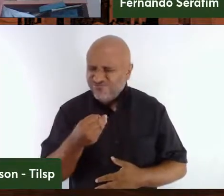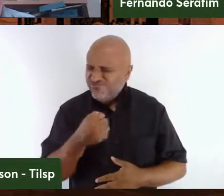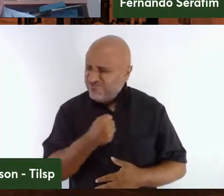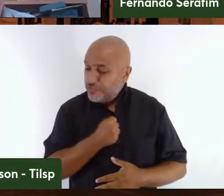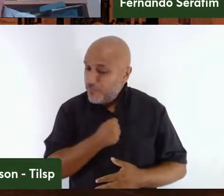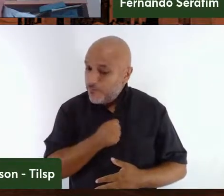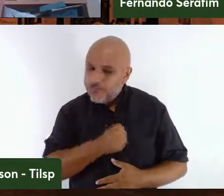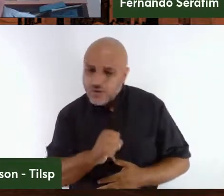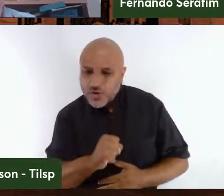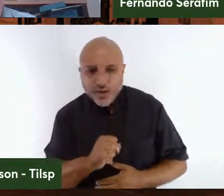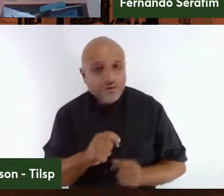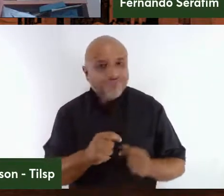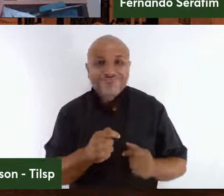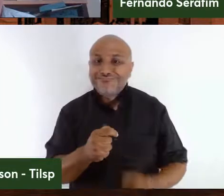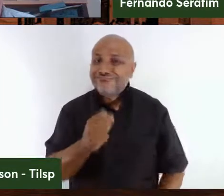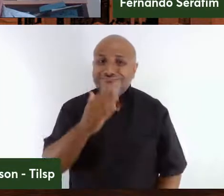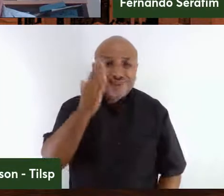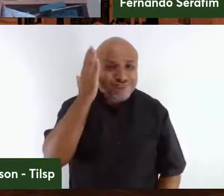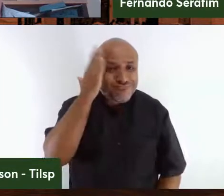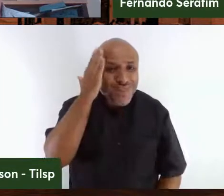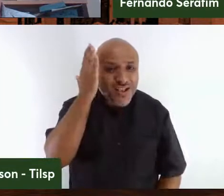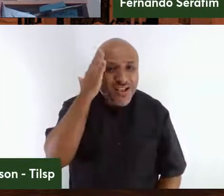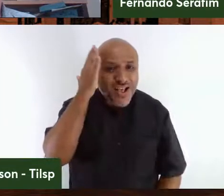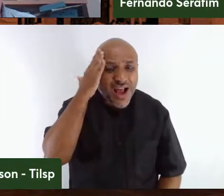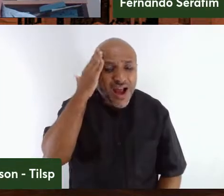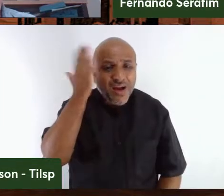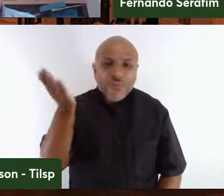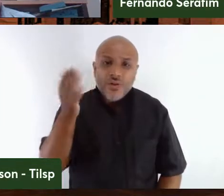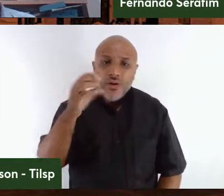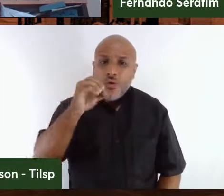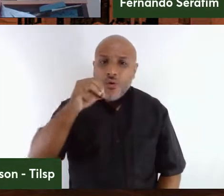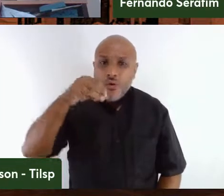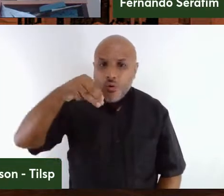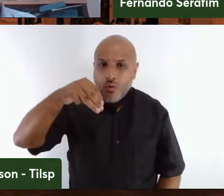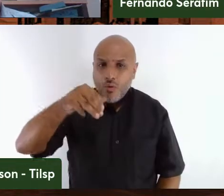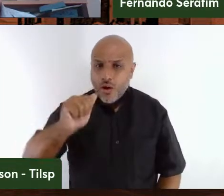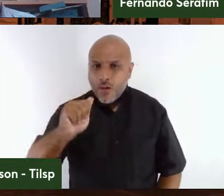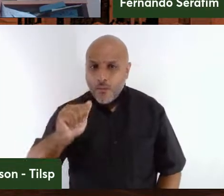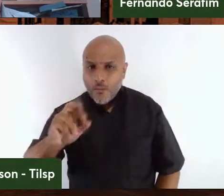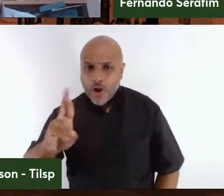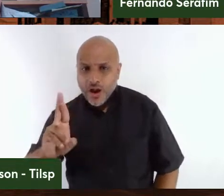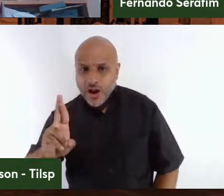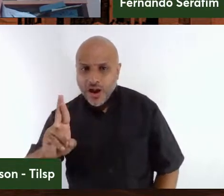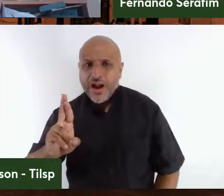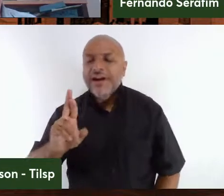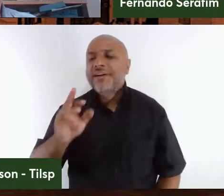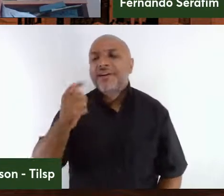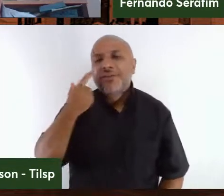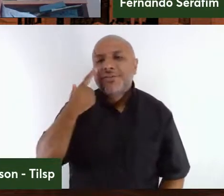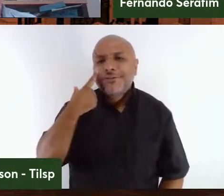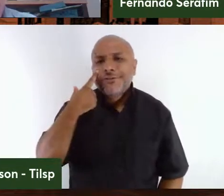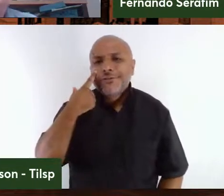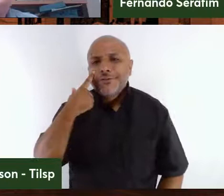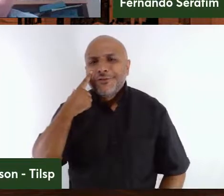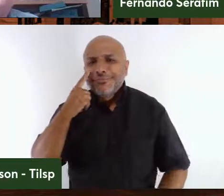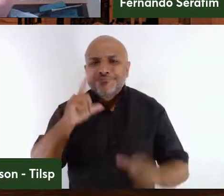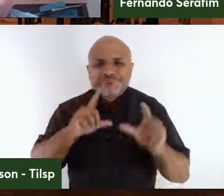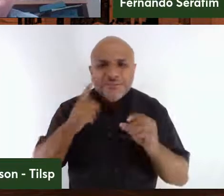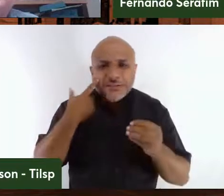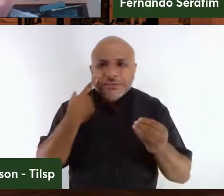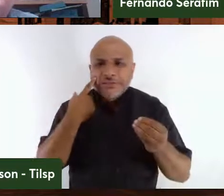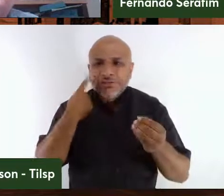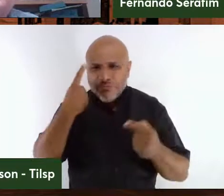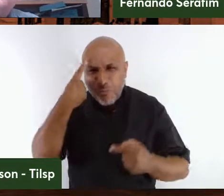talvez. Ninguém sabe se foi o Omar numa cena de brutalidade ou se